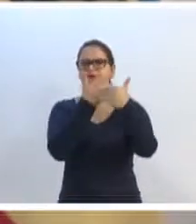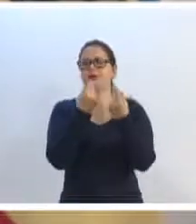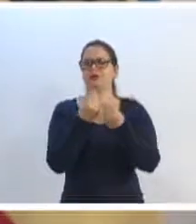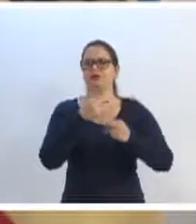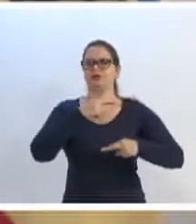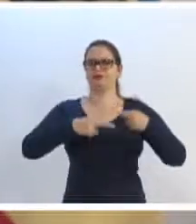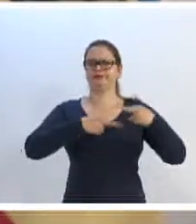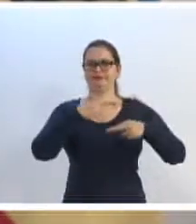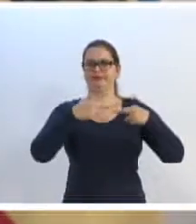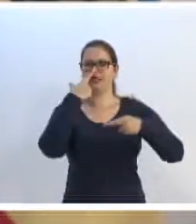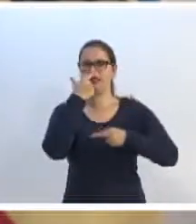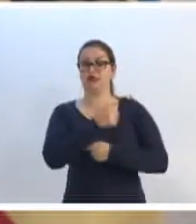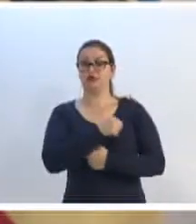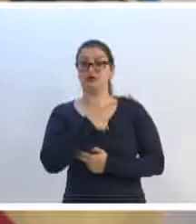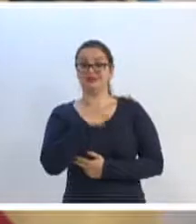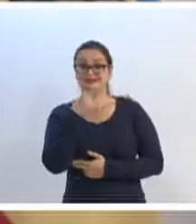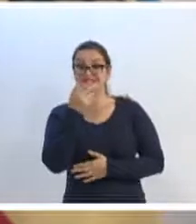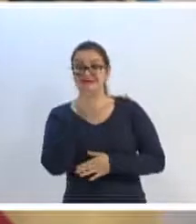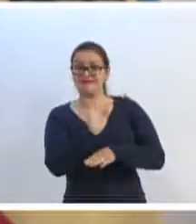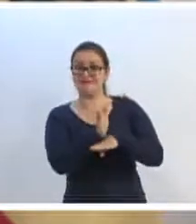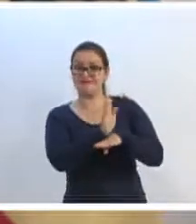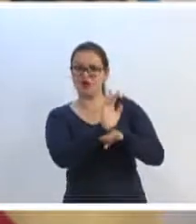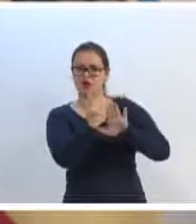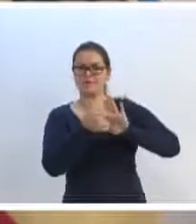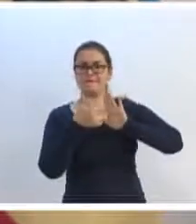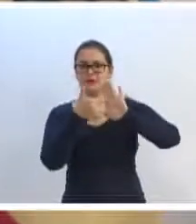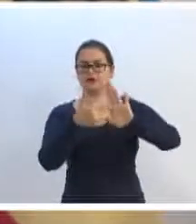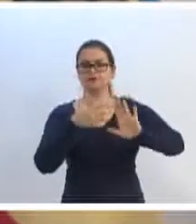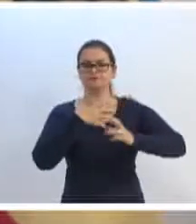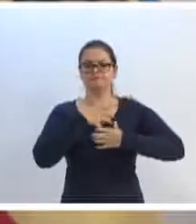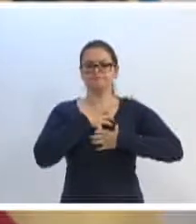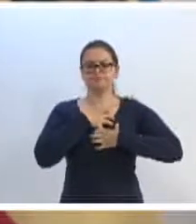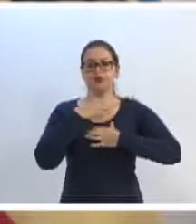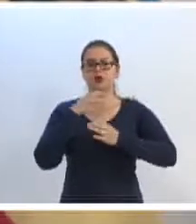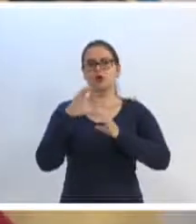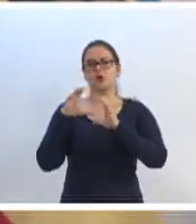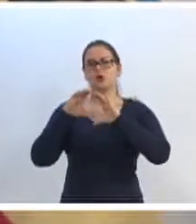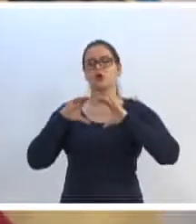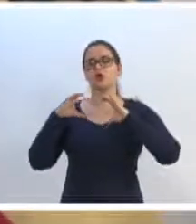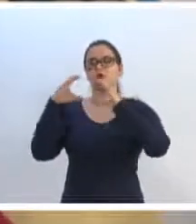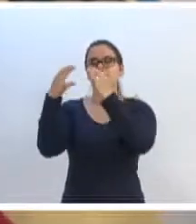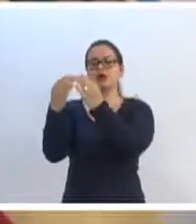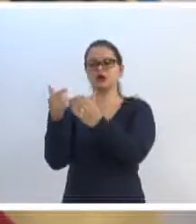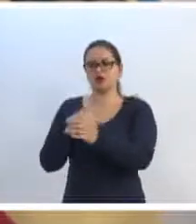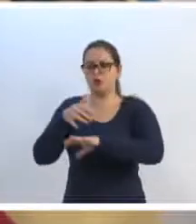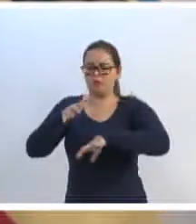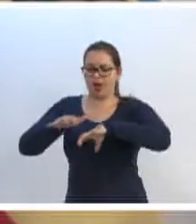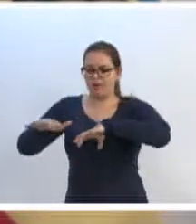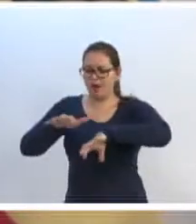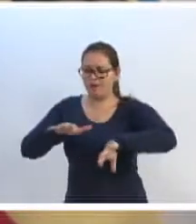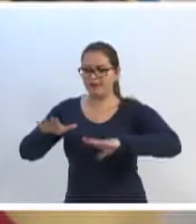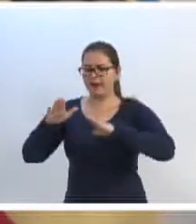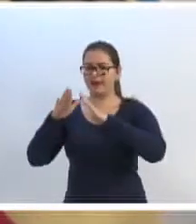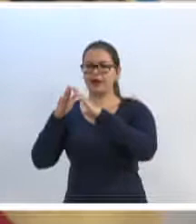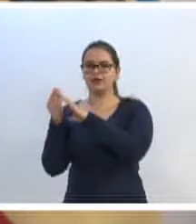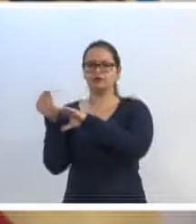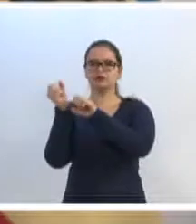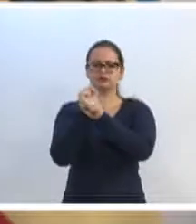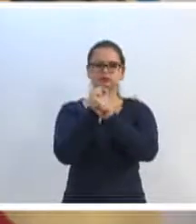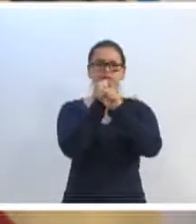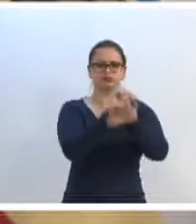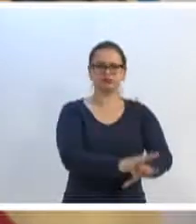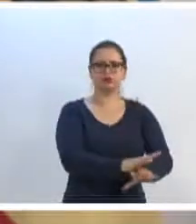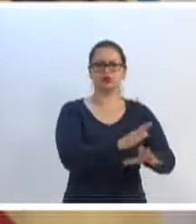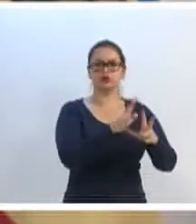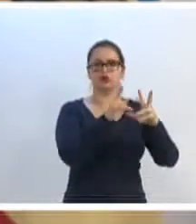É sério as questões, esse vídeo que a gente trouxe, porque dá um sentimento na comunidade, presidente, de que tu faz a separação e que é colocado tudo no mesmo lugar. Então,